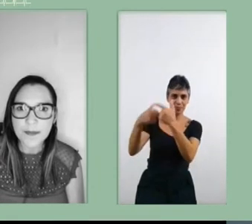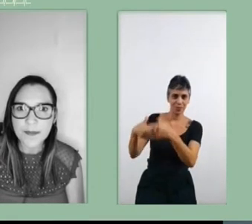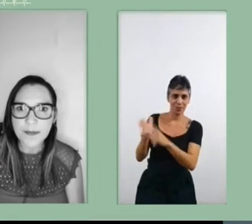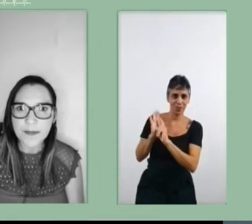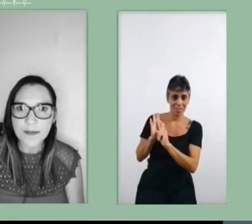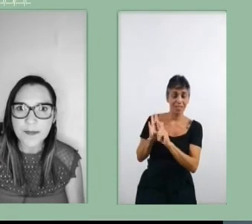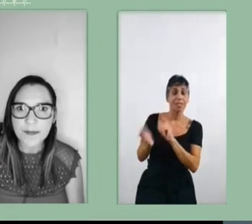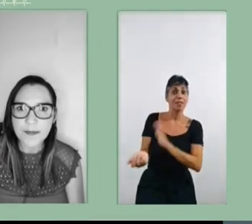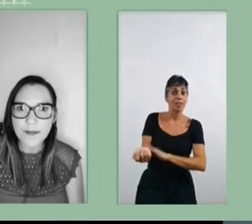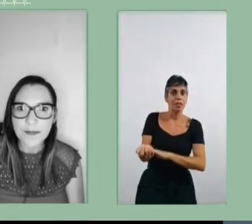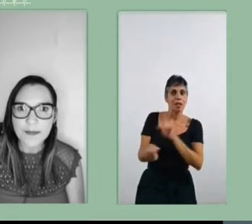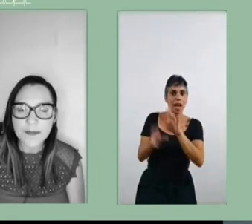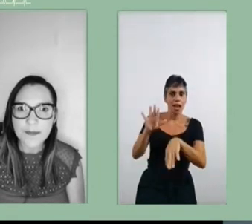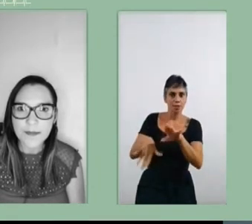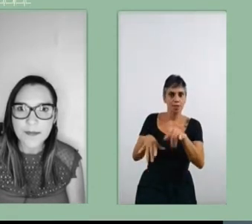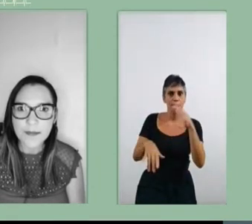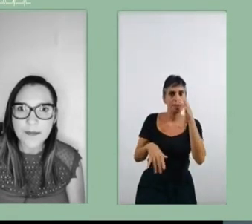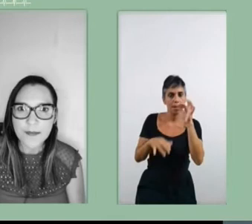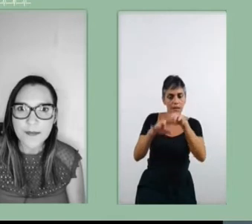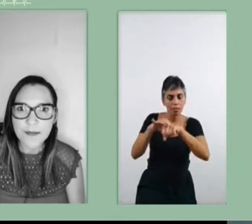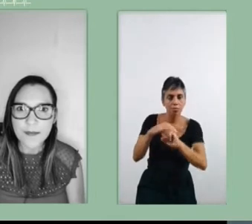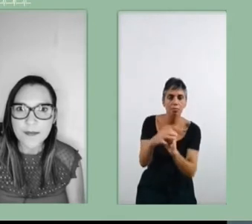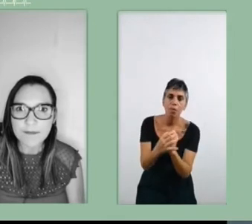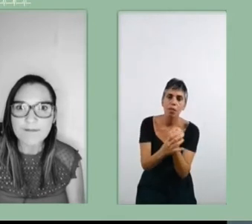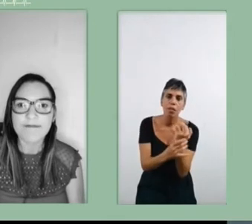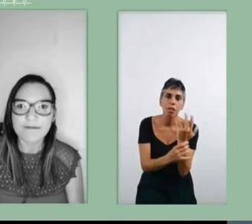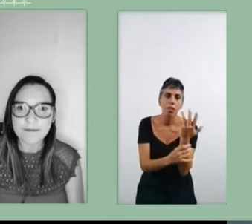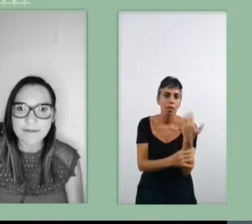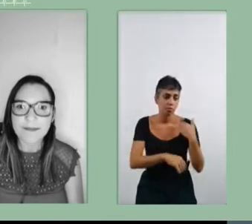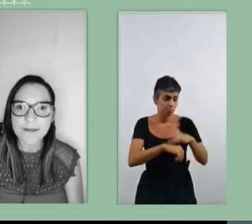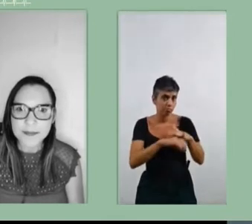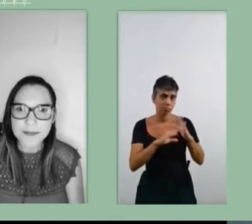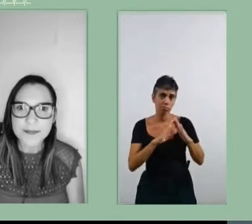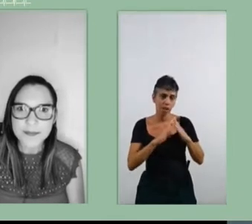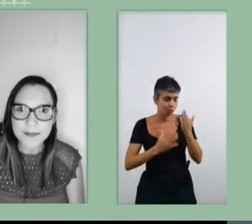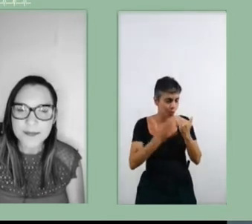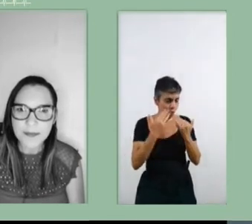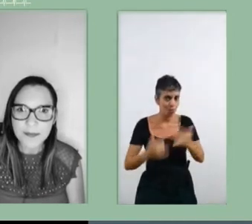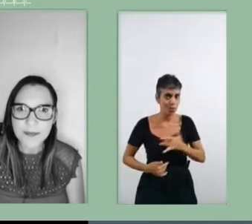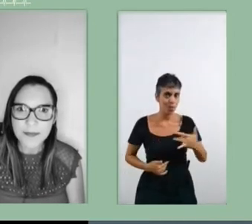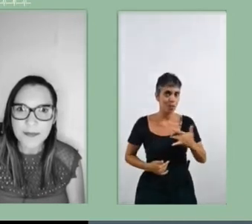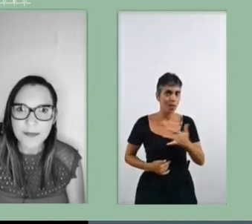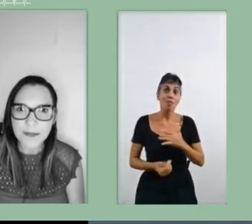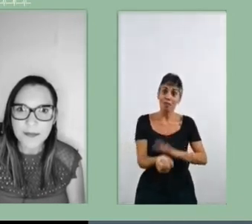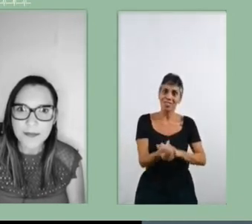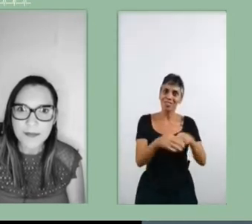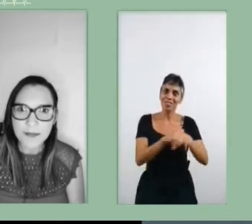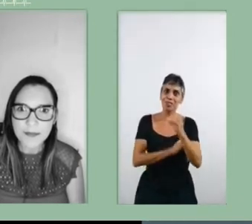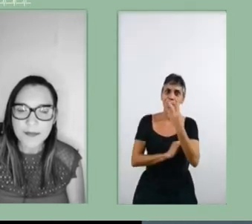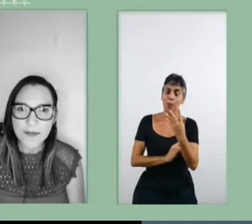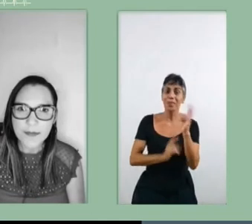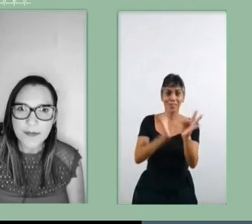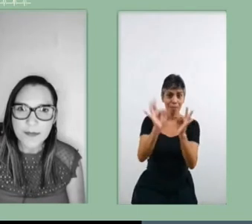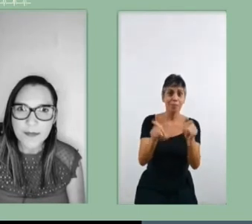cuidar melhor do que a gente coloca no nosso prato, é um vício e, na verdade, é uma grande terapia. E isso é